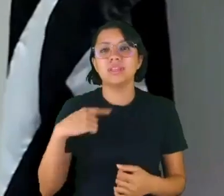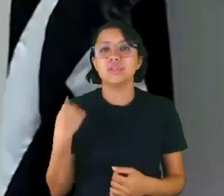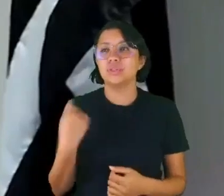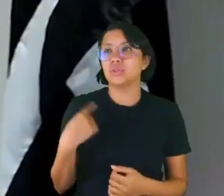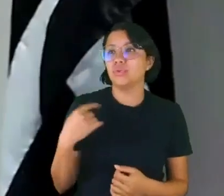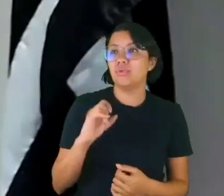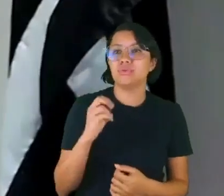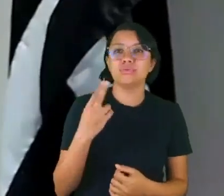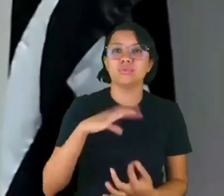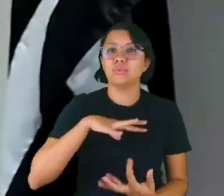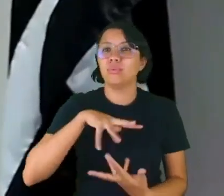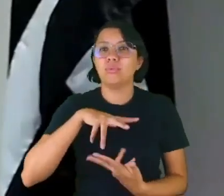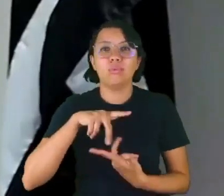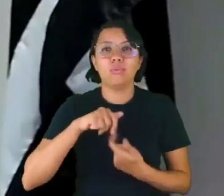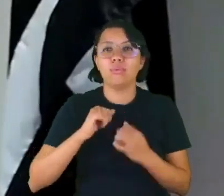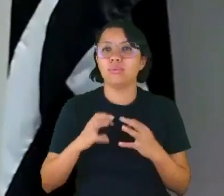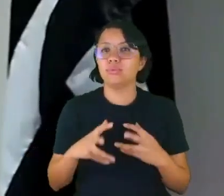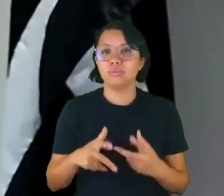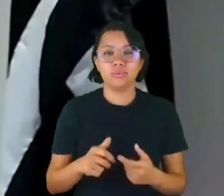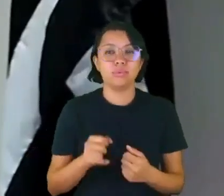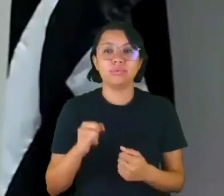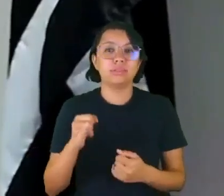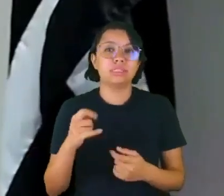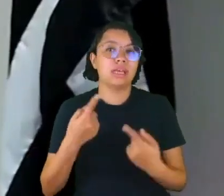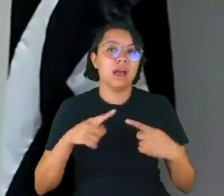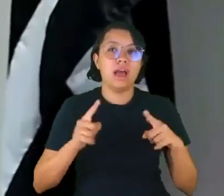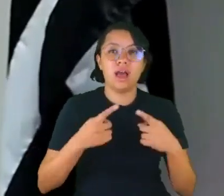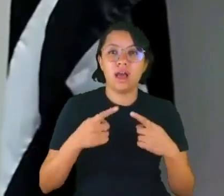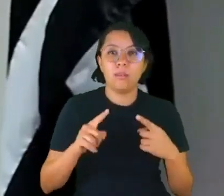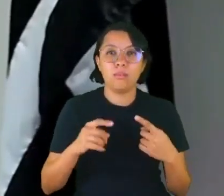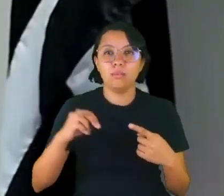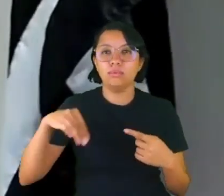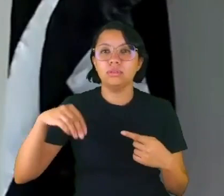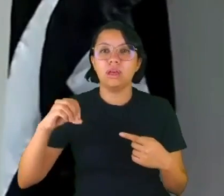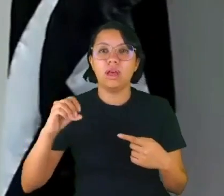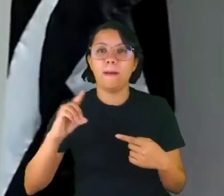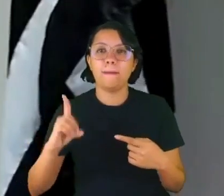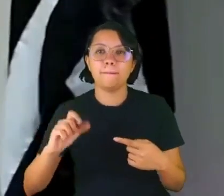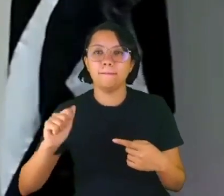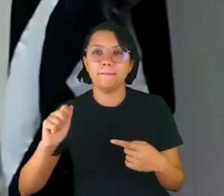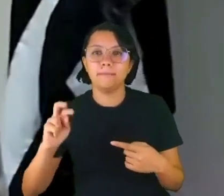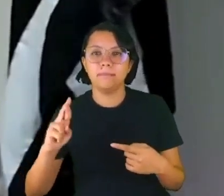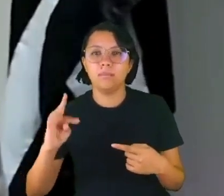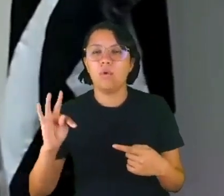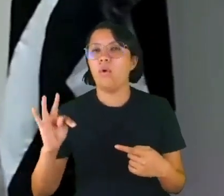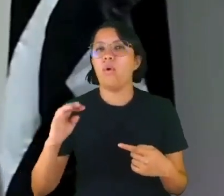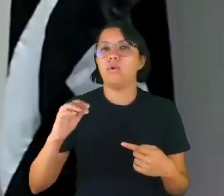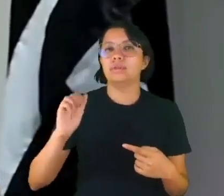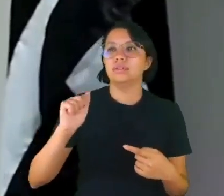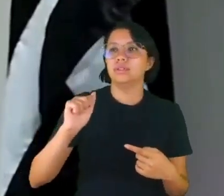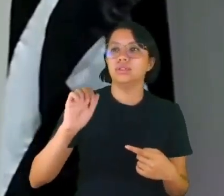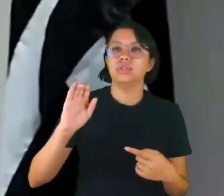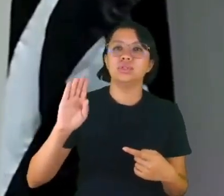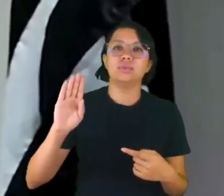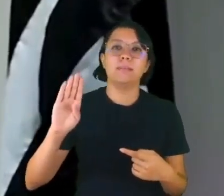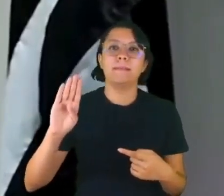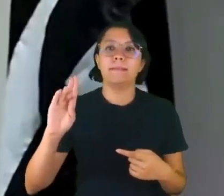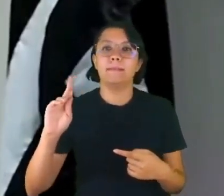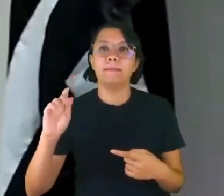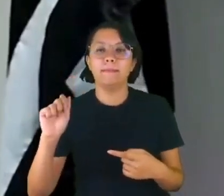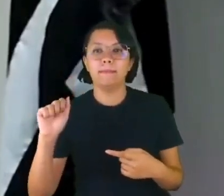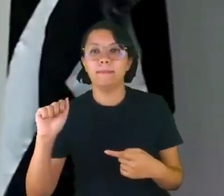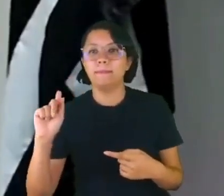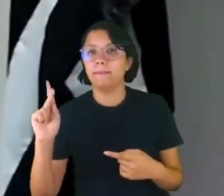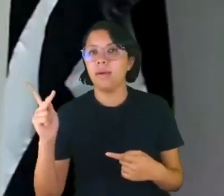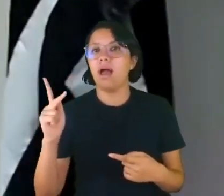Beethoven, Villa-Lobos, tão gênios quanto João Gilberto, não pudessem mais ser divulgadas para nós, né? E assim eu